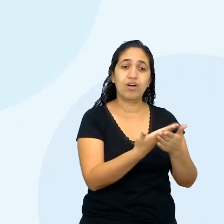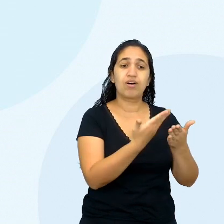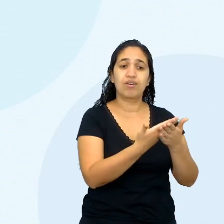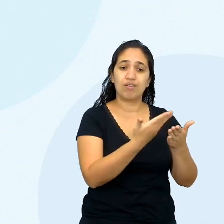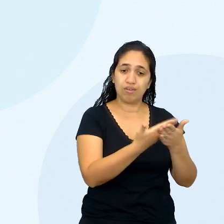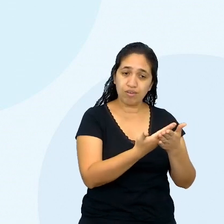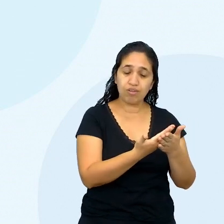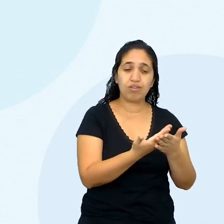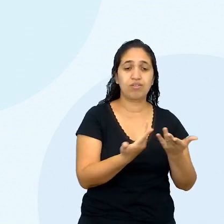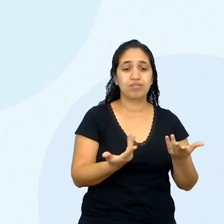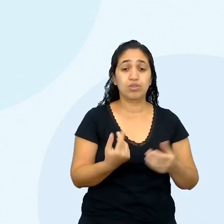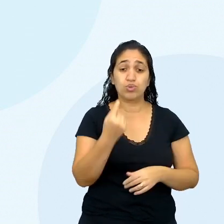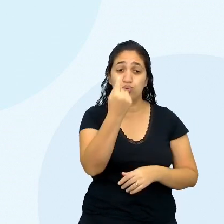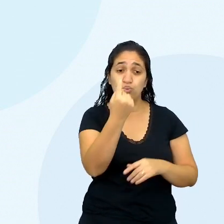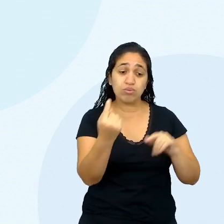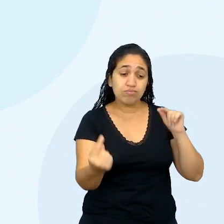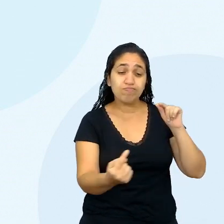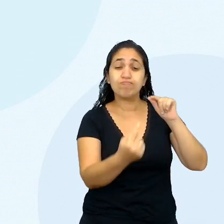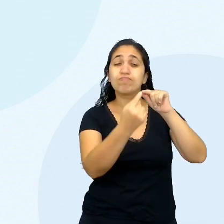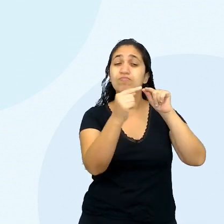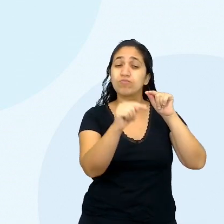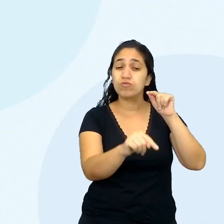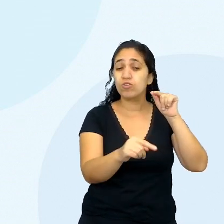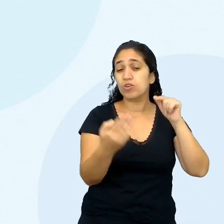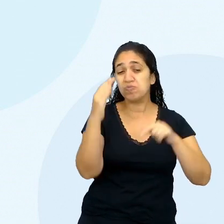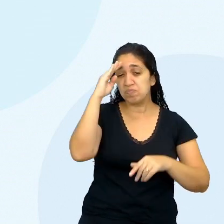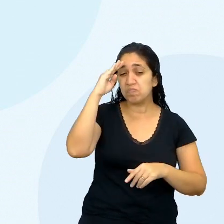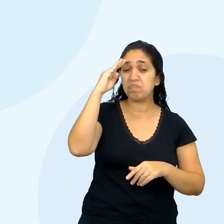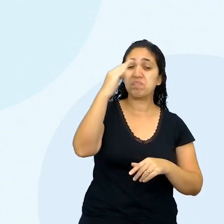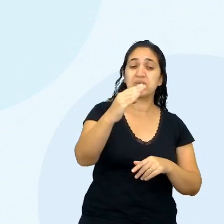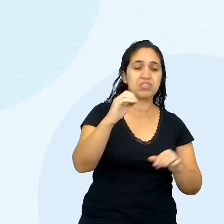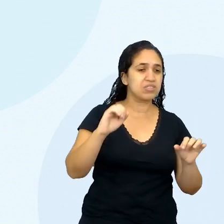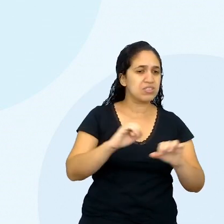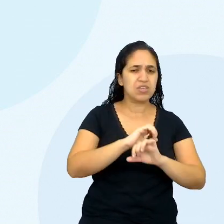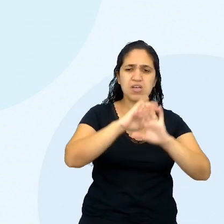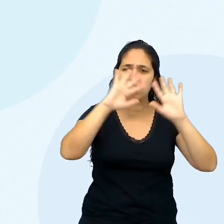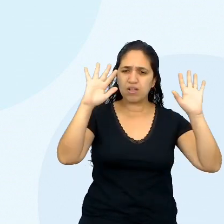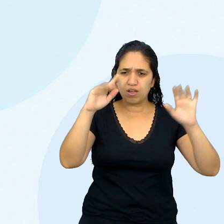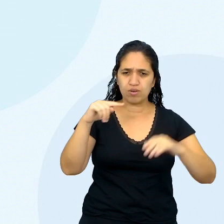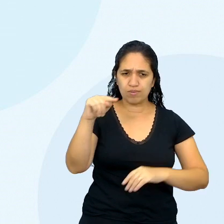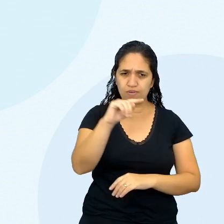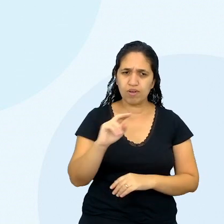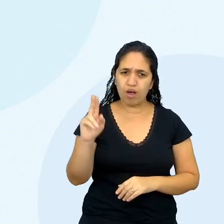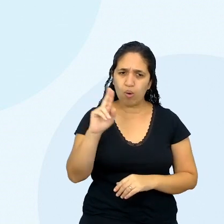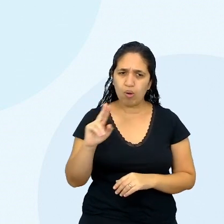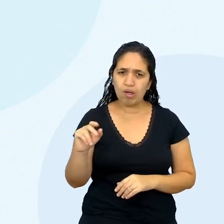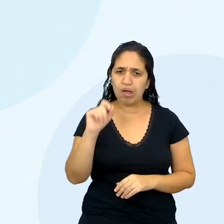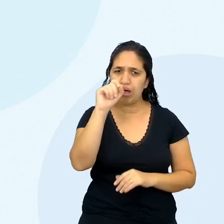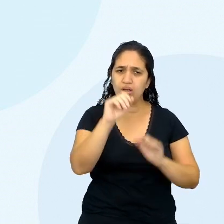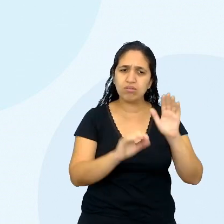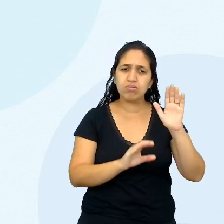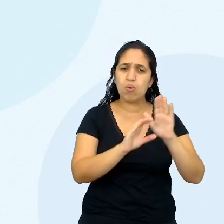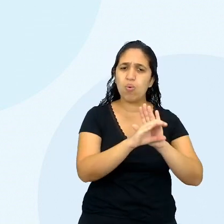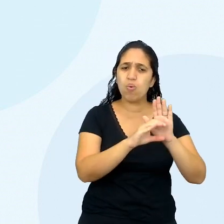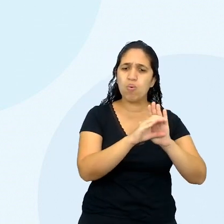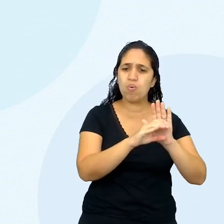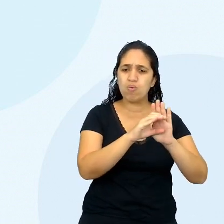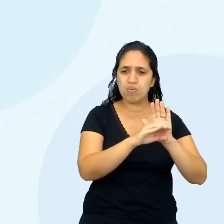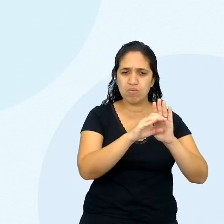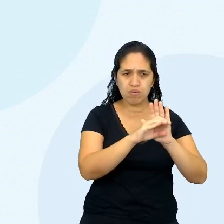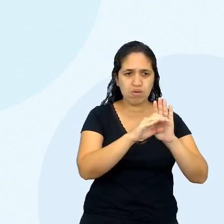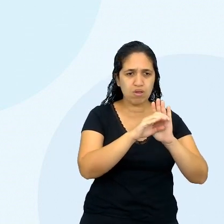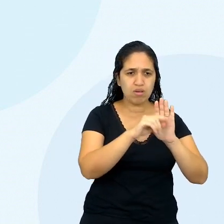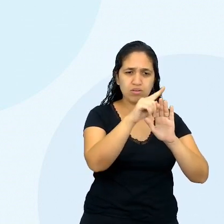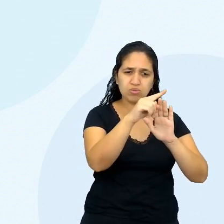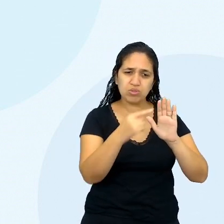destacou aqui, que acho que é o que a gente mais queria levar e deixar claro aí para a rede, são esses conceitos. Que traz